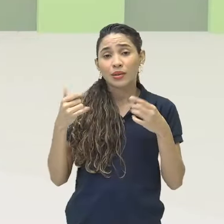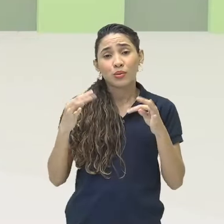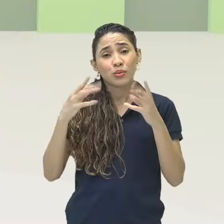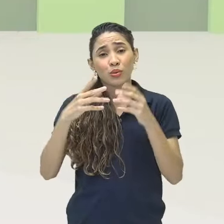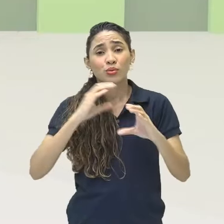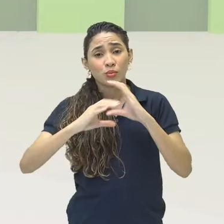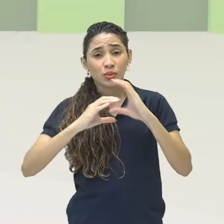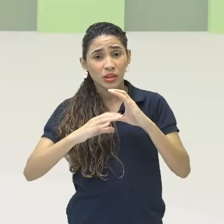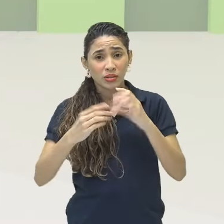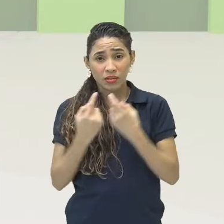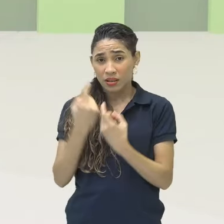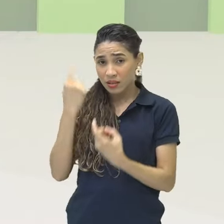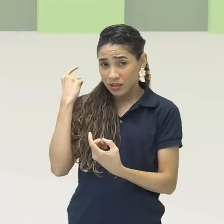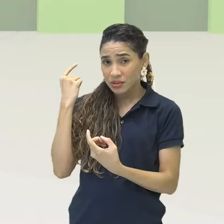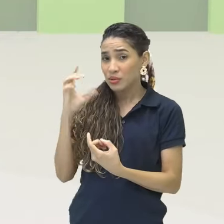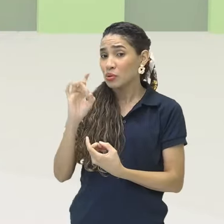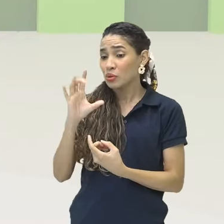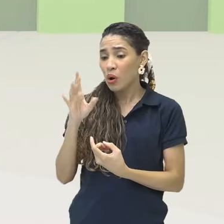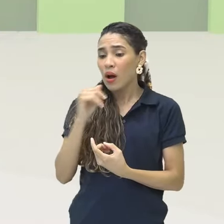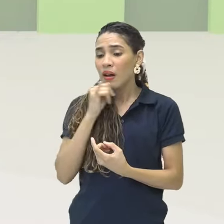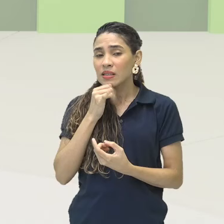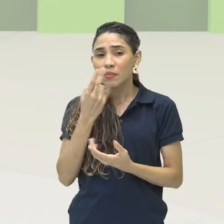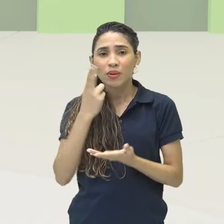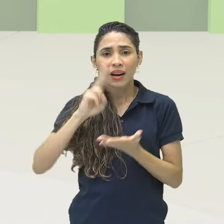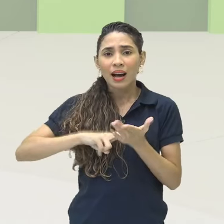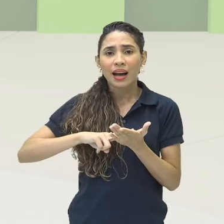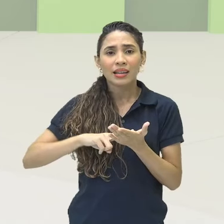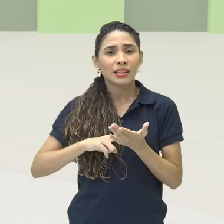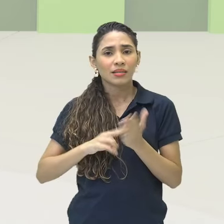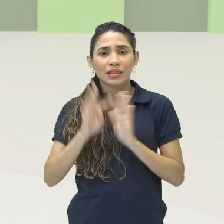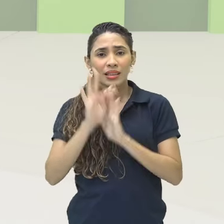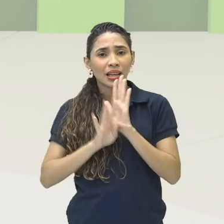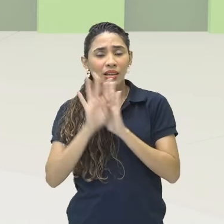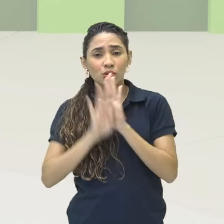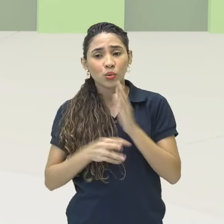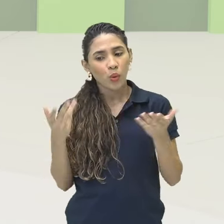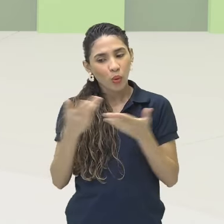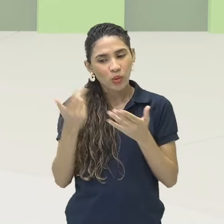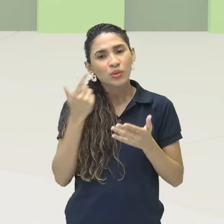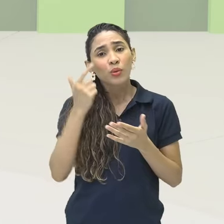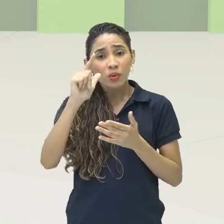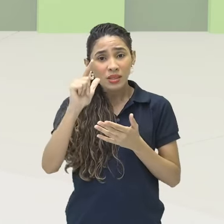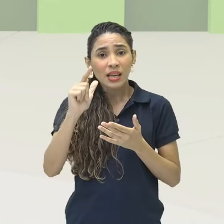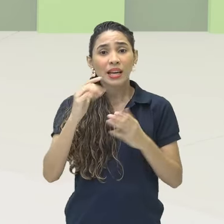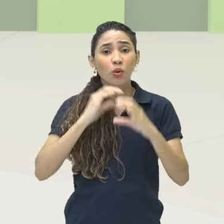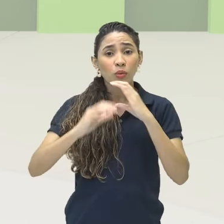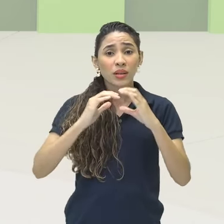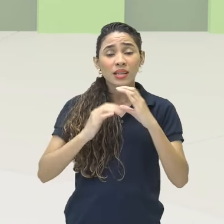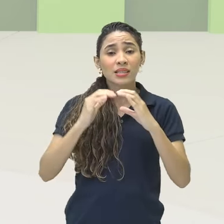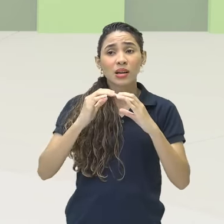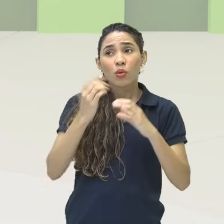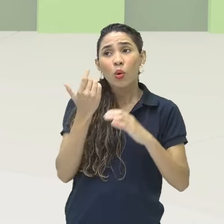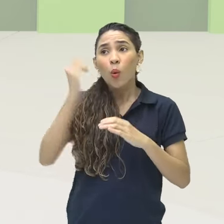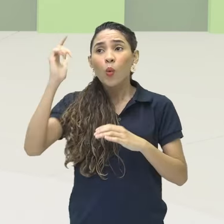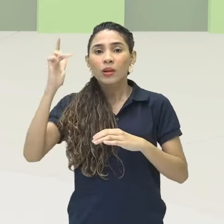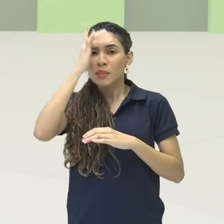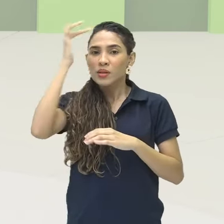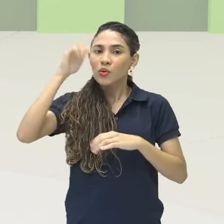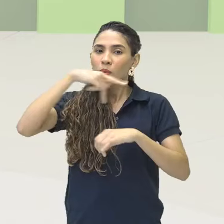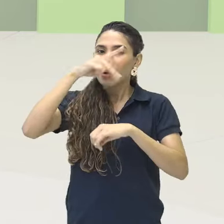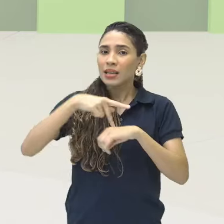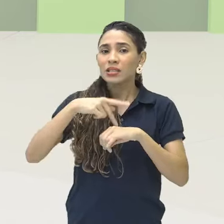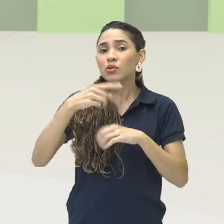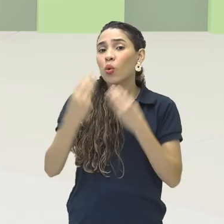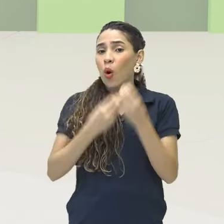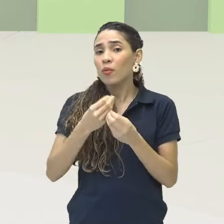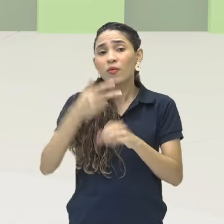comunica. Antigamente era só mensagem de texto, hoje em dia a gente já consegue se comunicar com outra pessoa do outro lado do mundo através de chamada de vídeo,